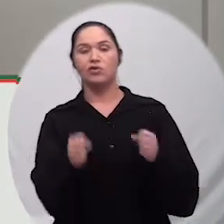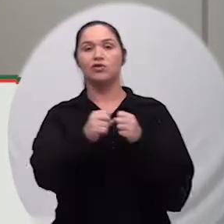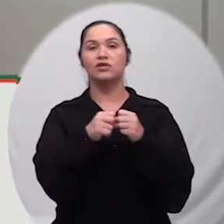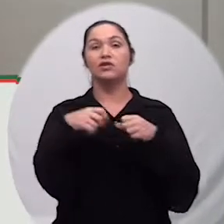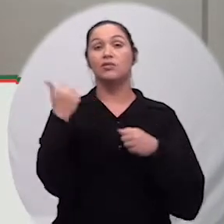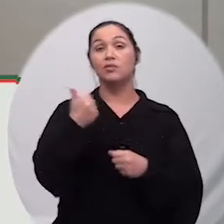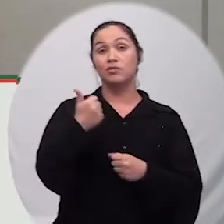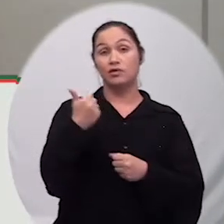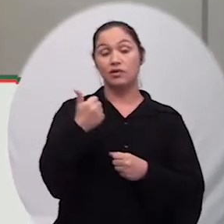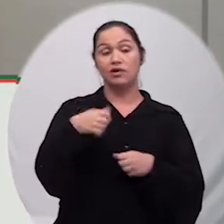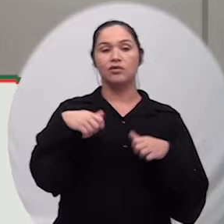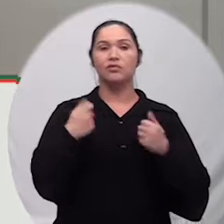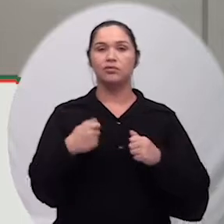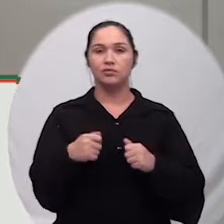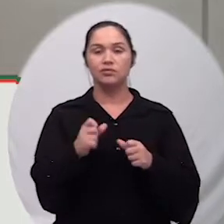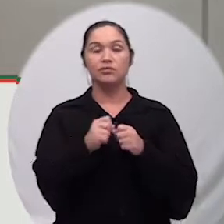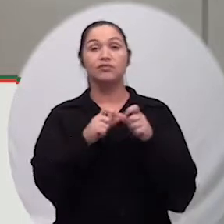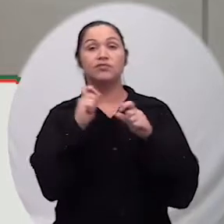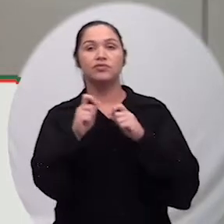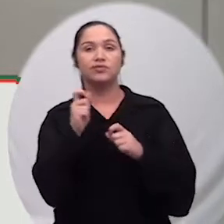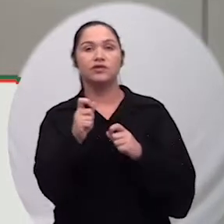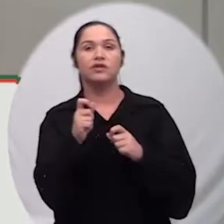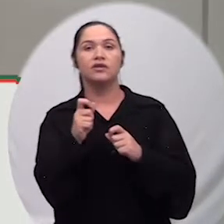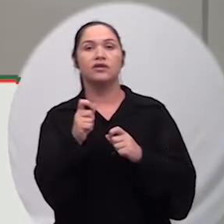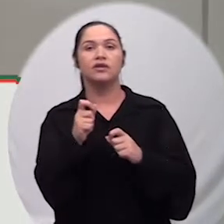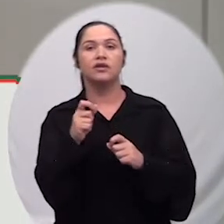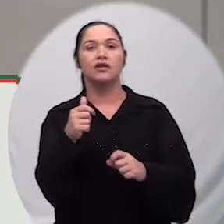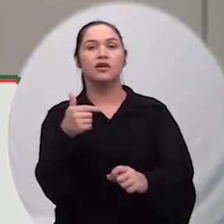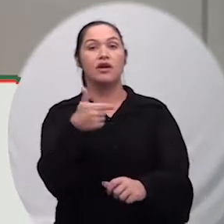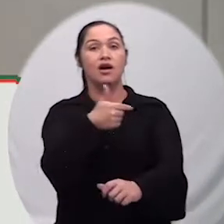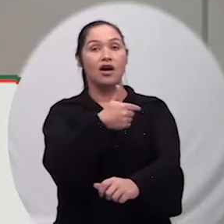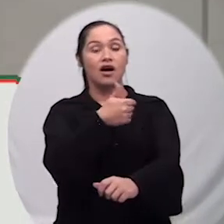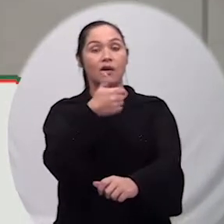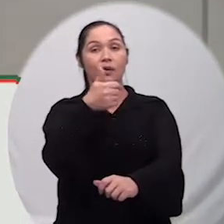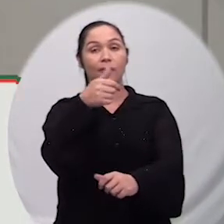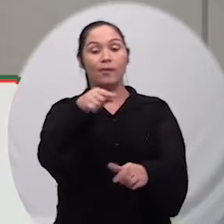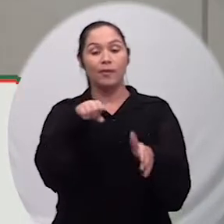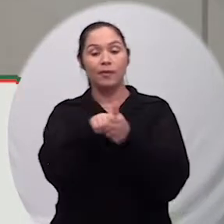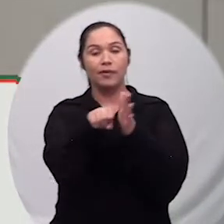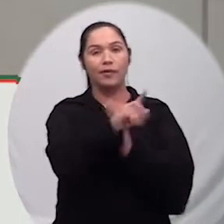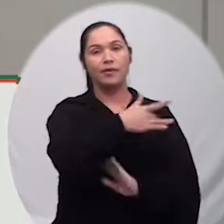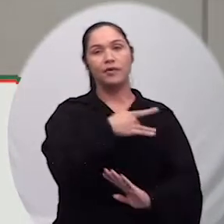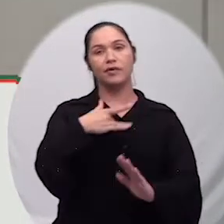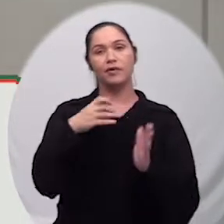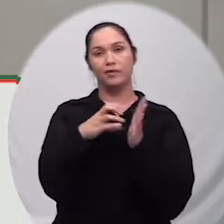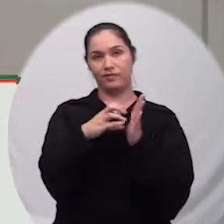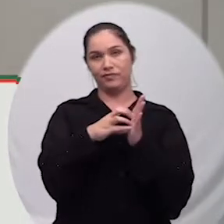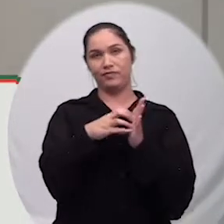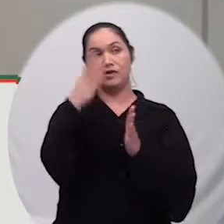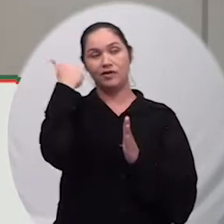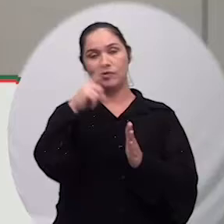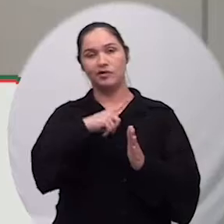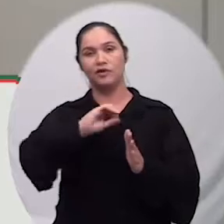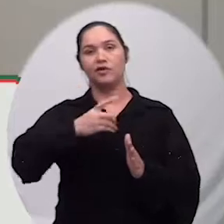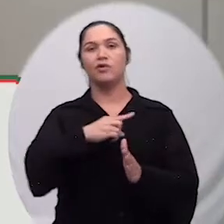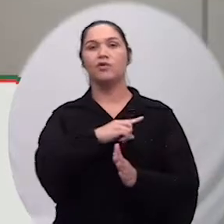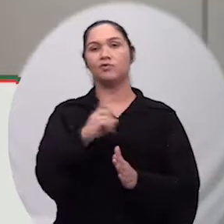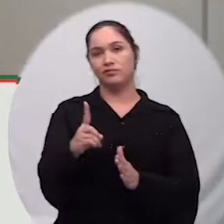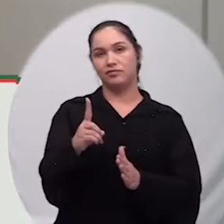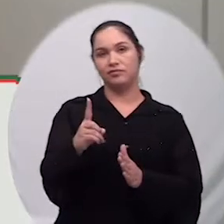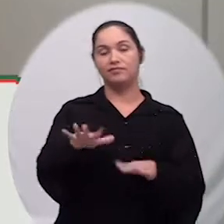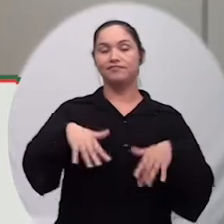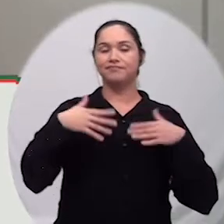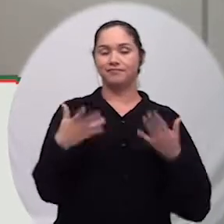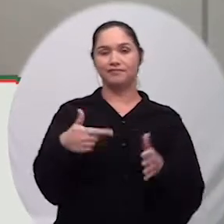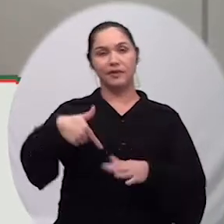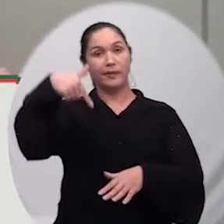tratamento e tenha a carga viral indetectável. Com a carga viral indetectável, a transmissibilidade é muito baixa. Então, essa é a meta de erradicação. E